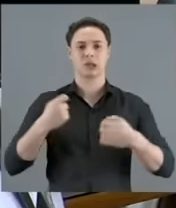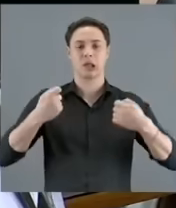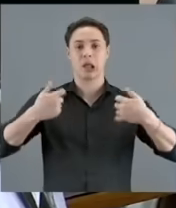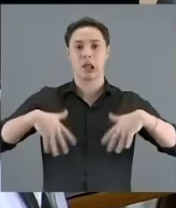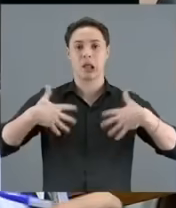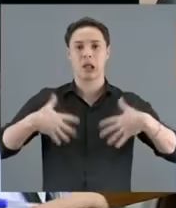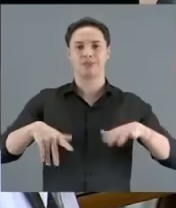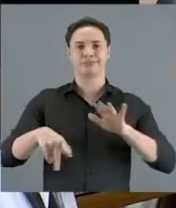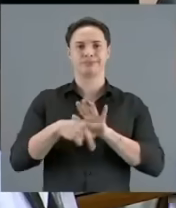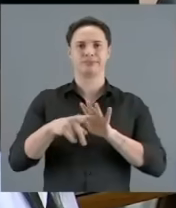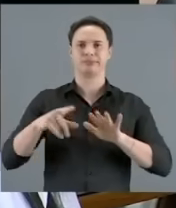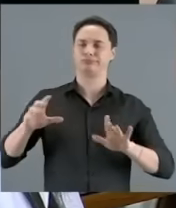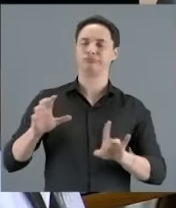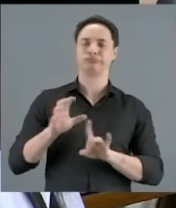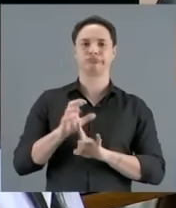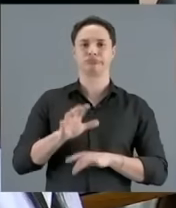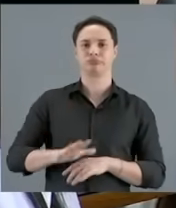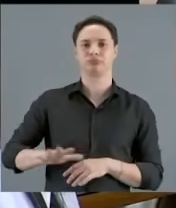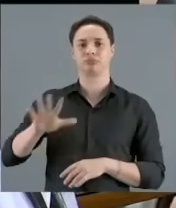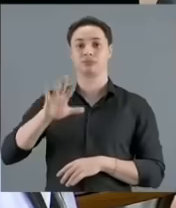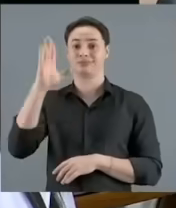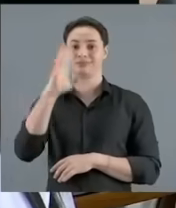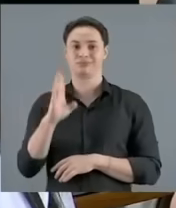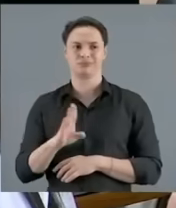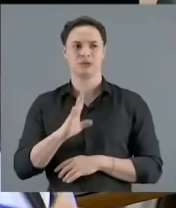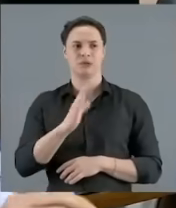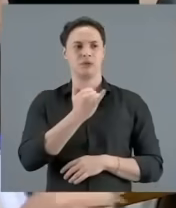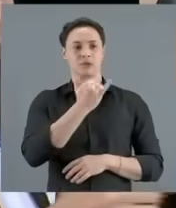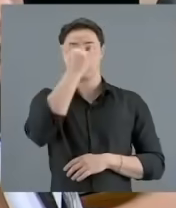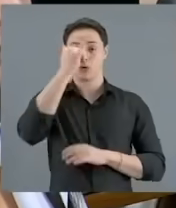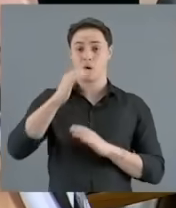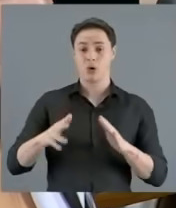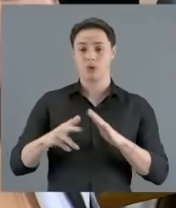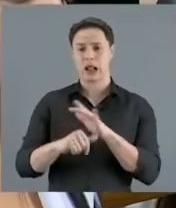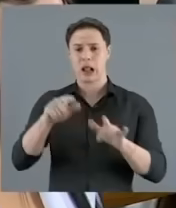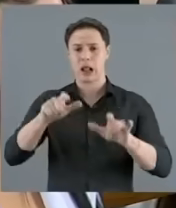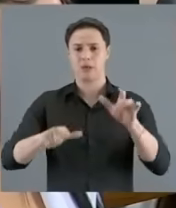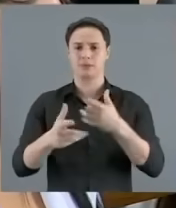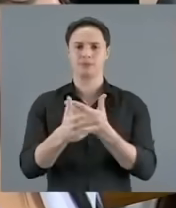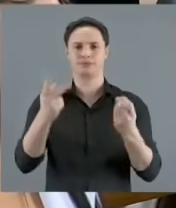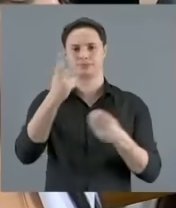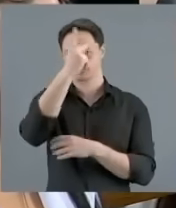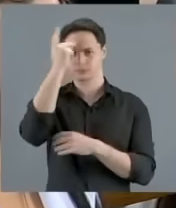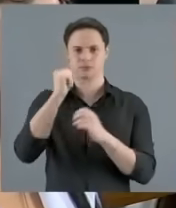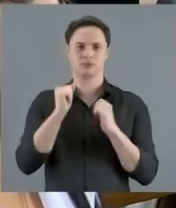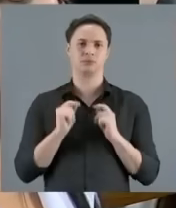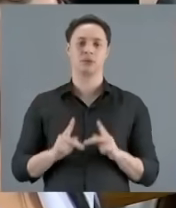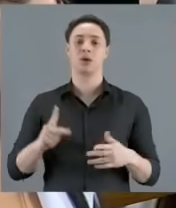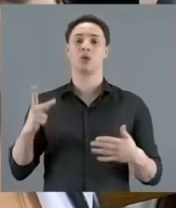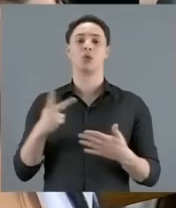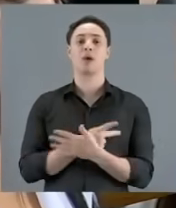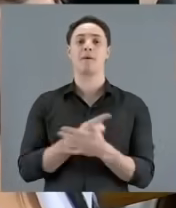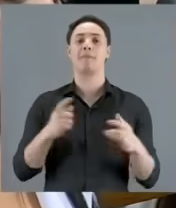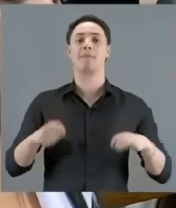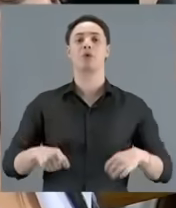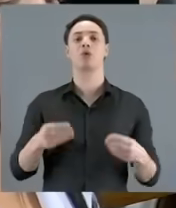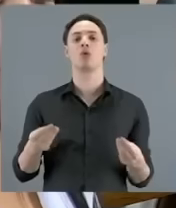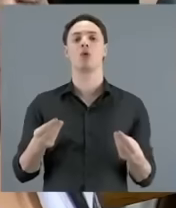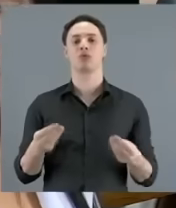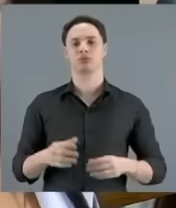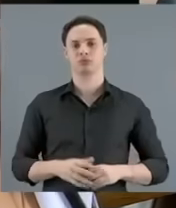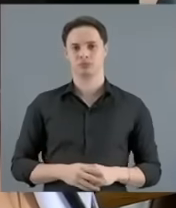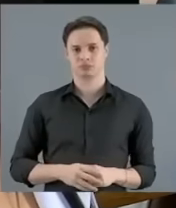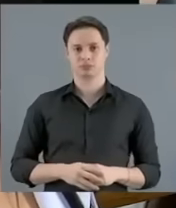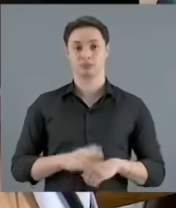caráter industrial que lesou bilhões de reais de aposentados e aposentadas só foi possível